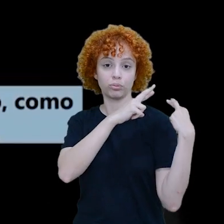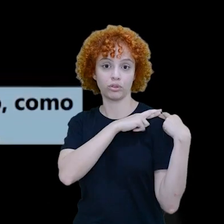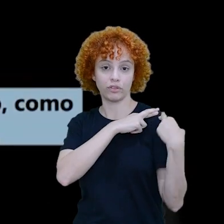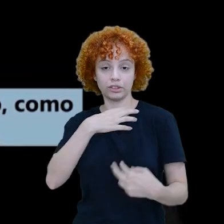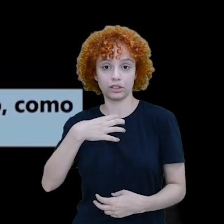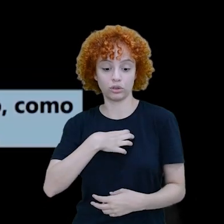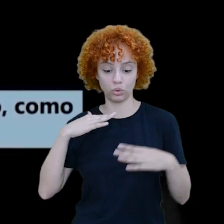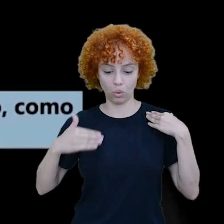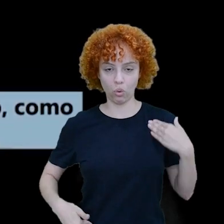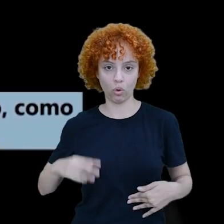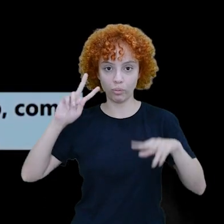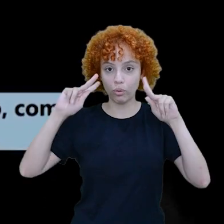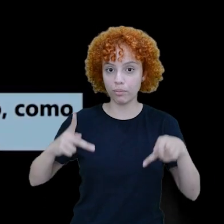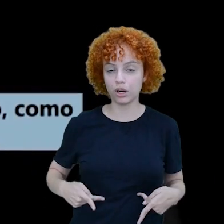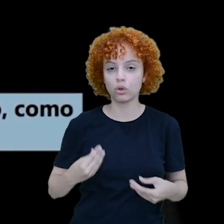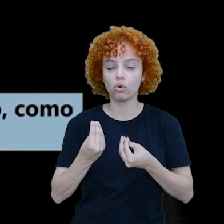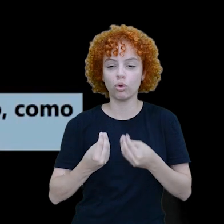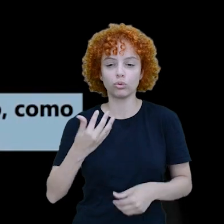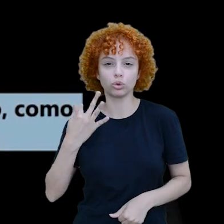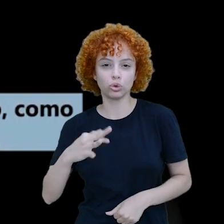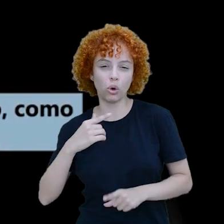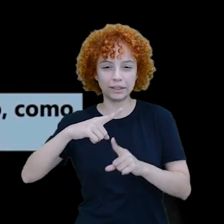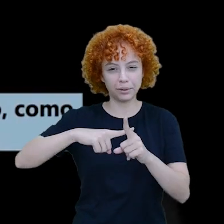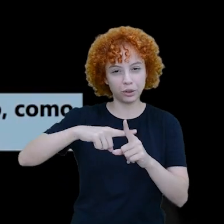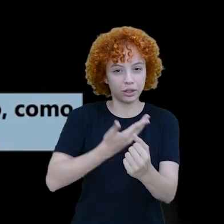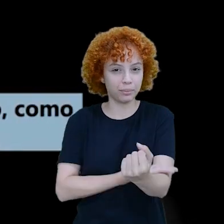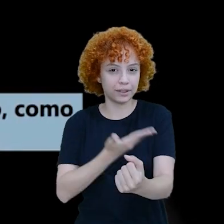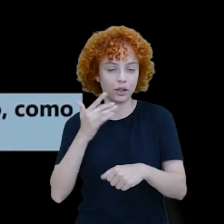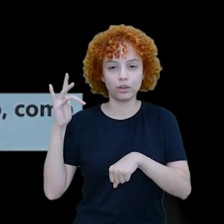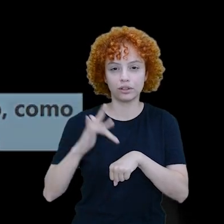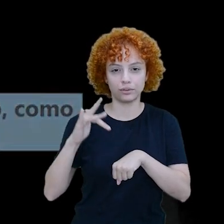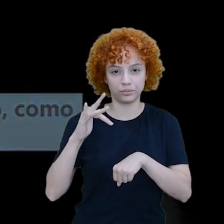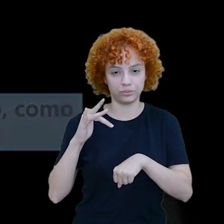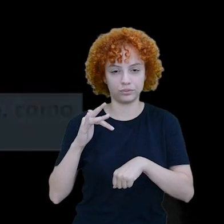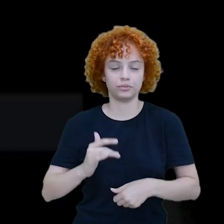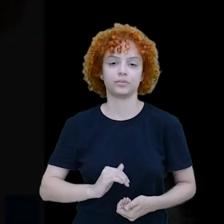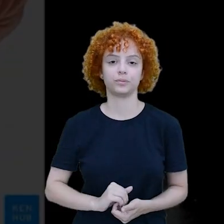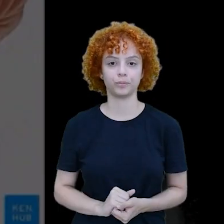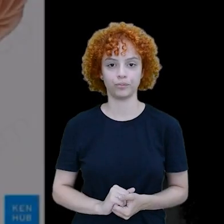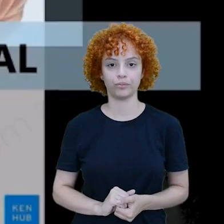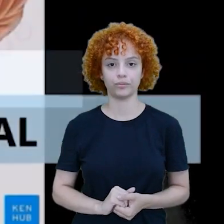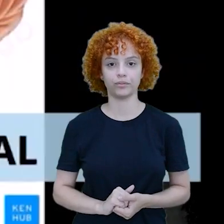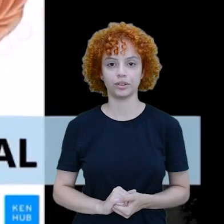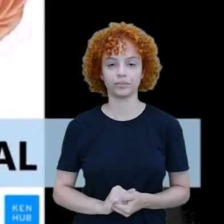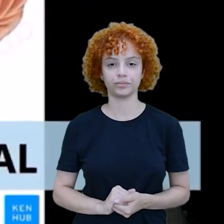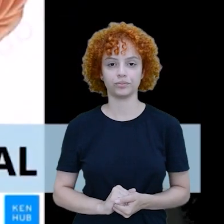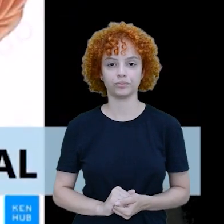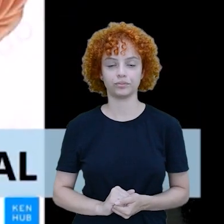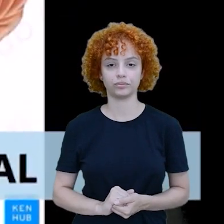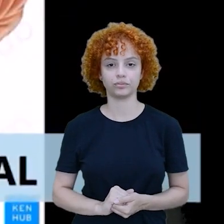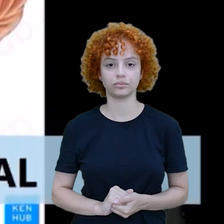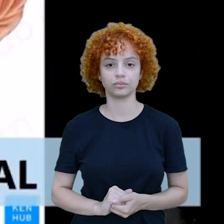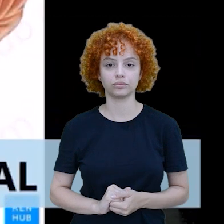responsável pelas sensações do corpo humano, como, por exemplo, a dor, a temperatura, a pressão e o tato.